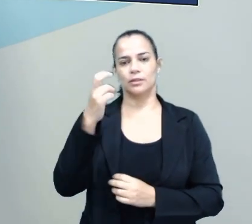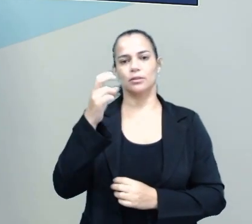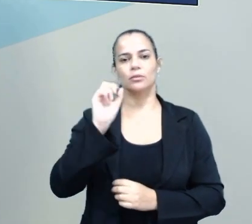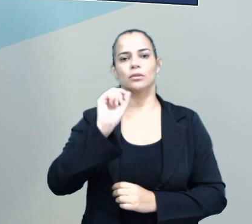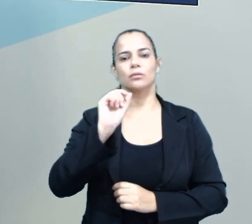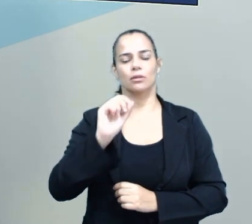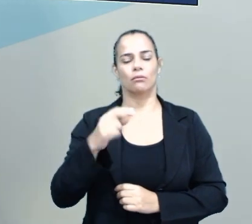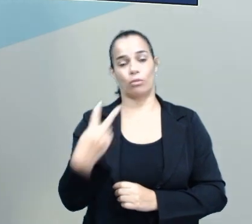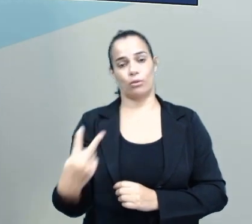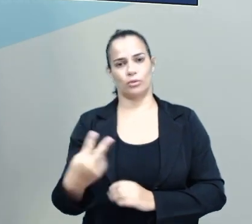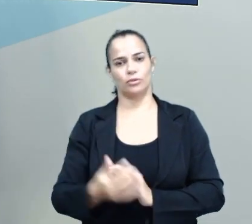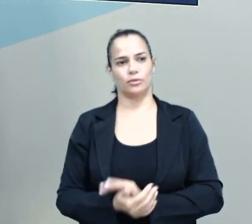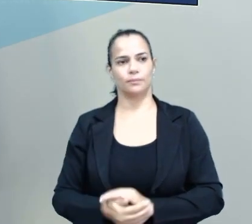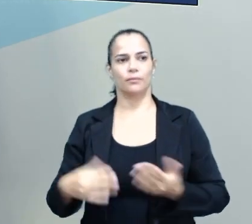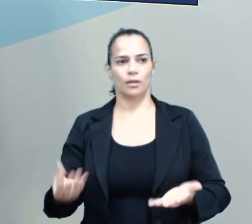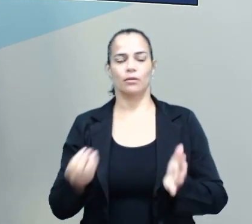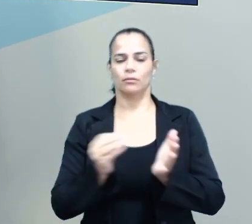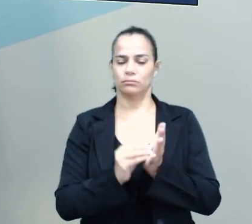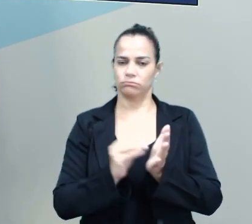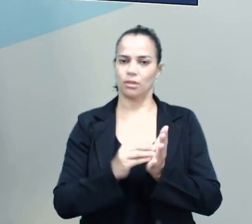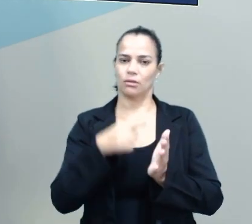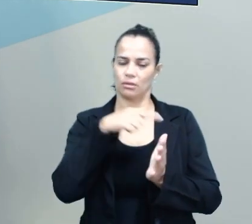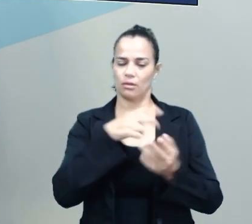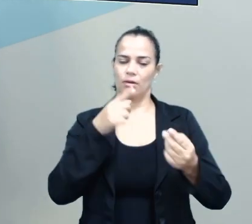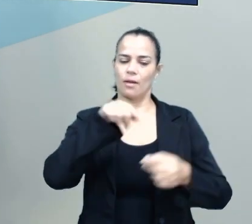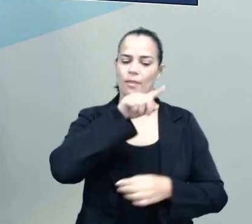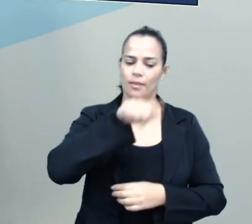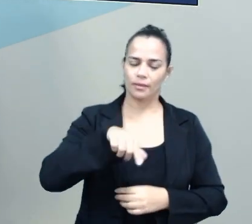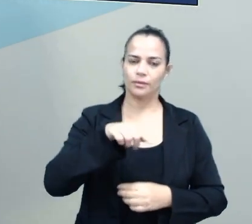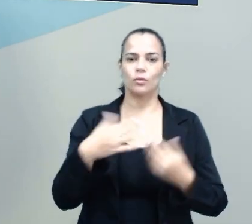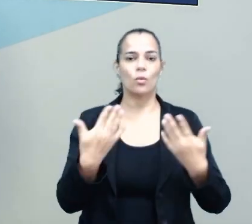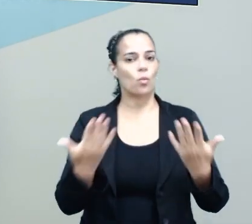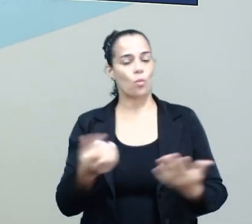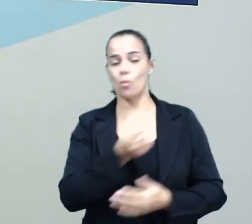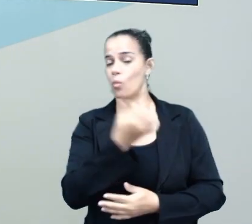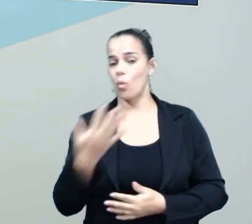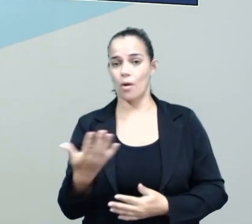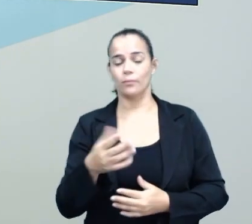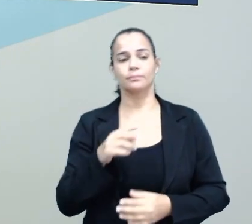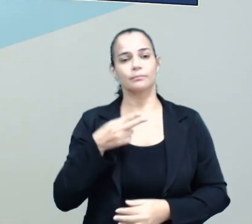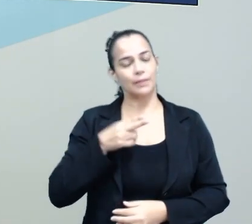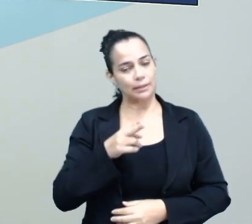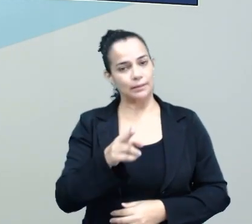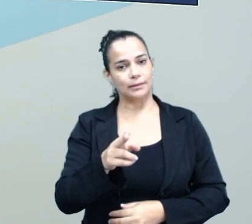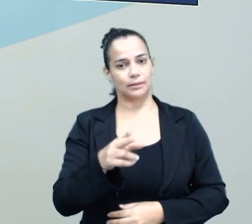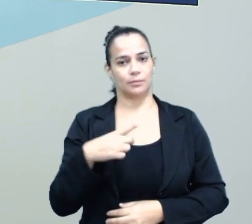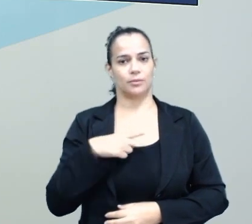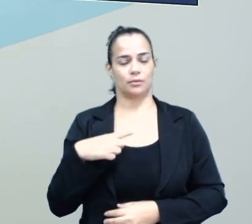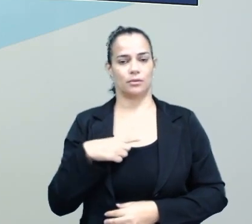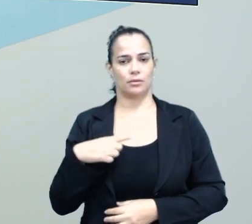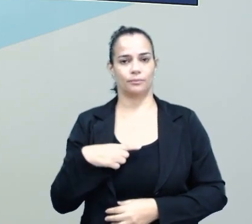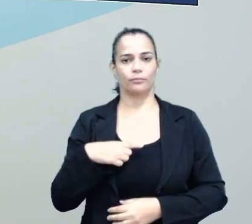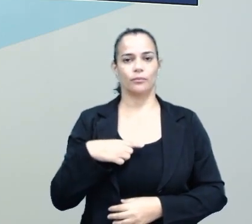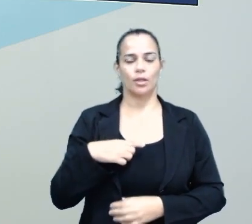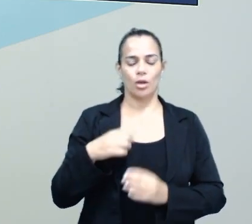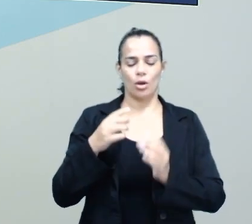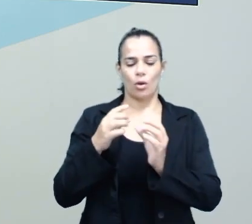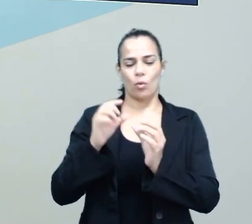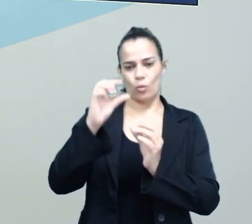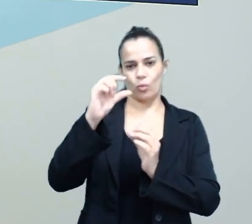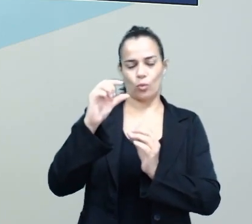estou usando uma propriedade de radical. Que propriedade seria essa? Toda vez que o expoente for igual ao índice, é